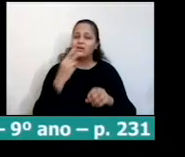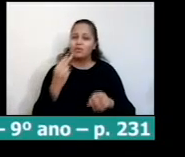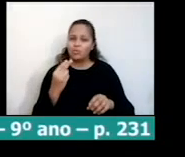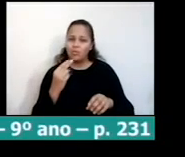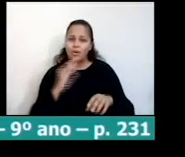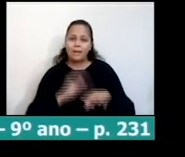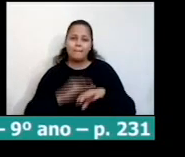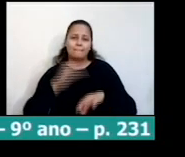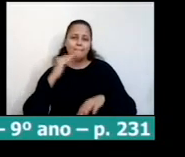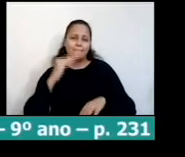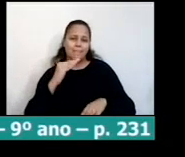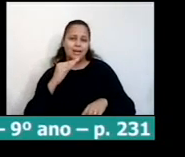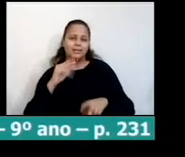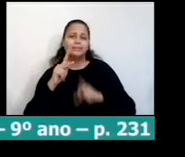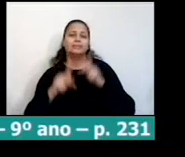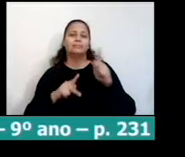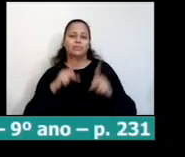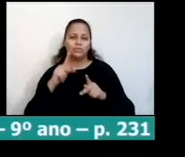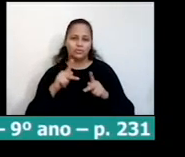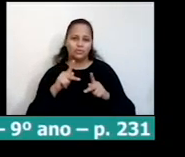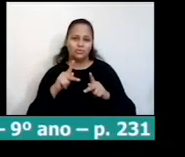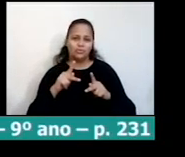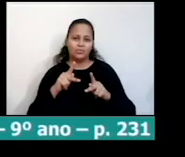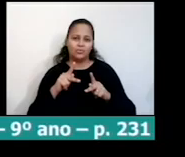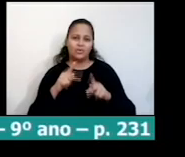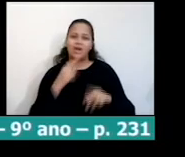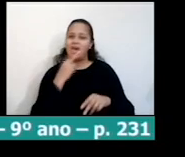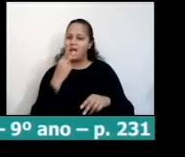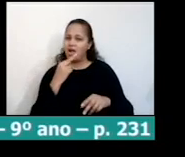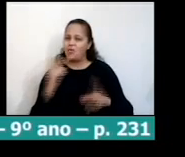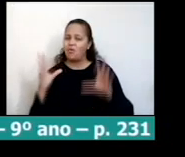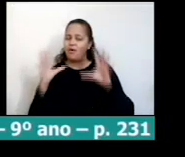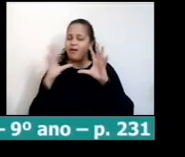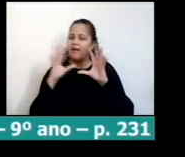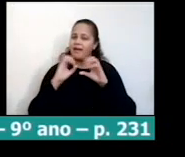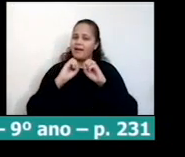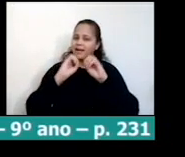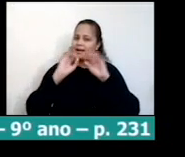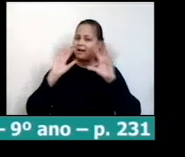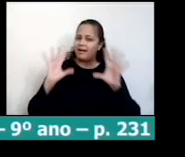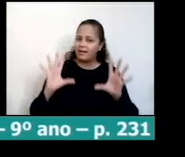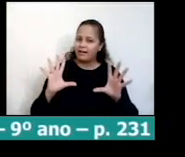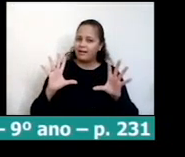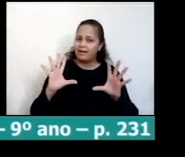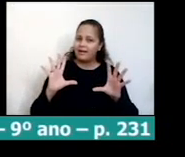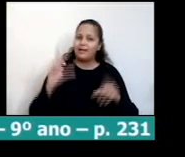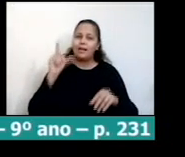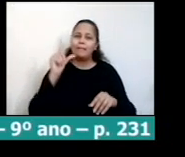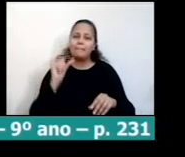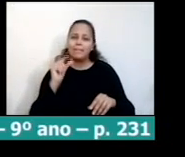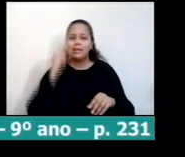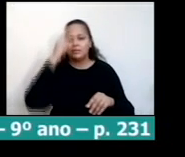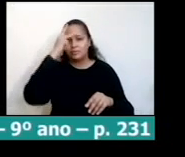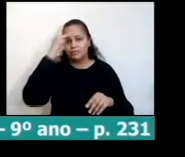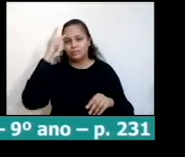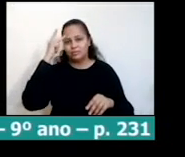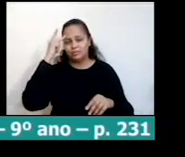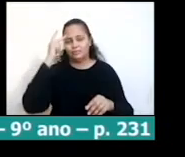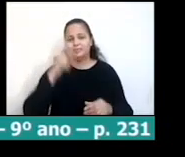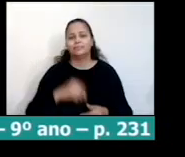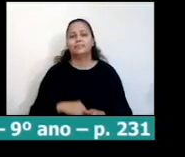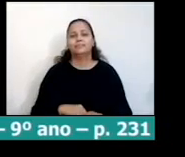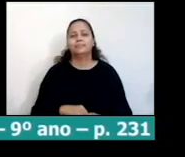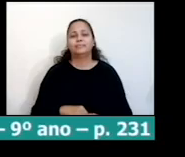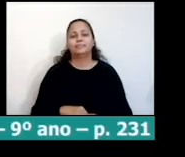densamente povoado. Quanto mais clara a tonalidade, menos densamente povoado, como a gente observa lá ao norte do continente, na região da